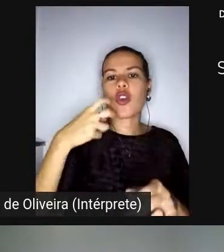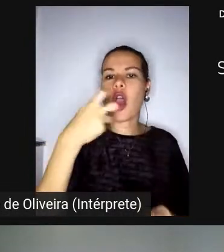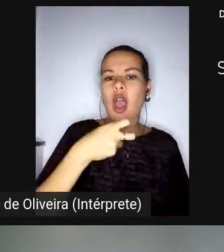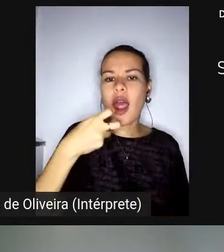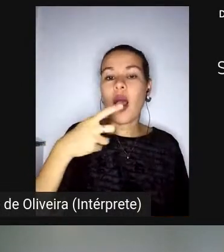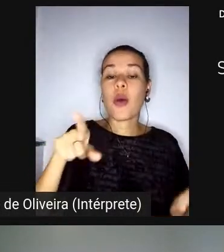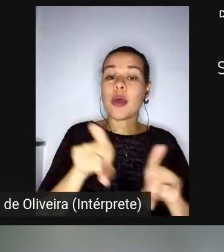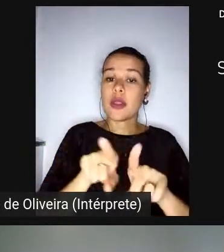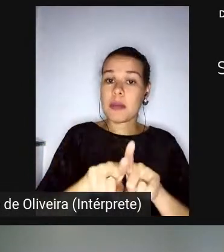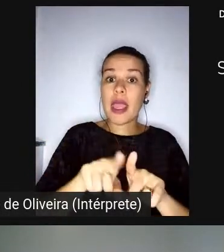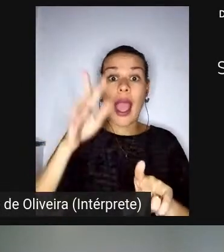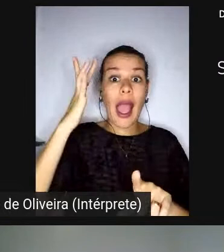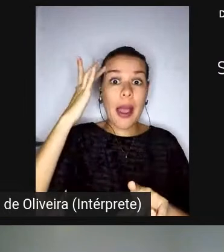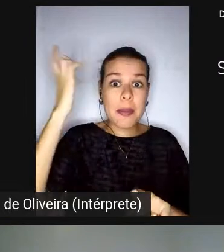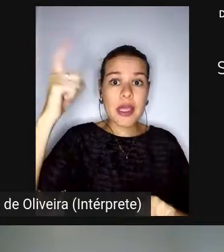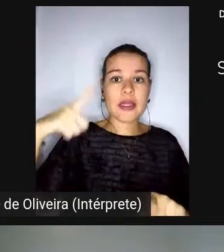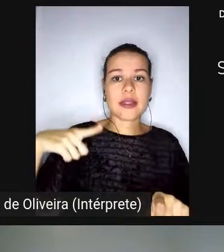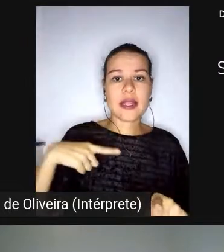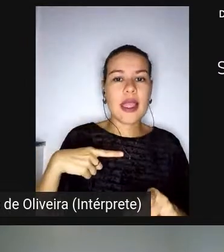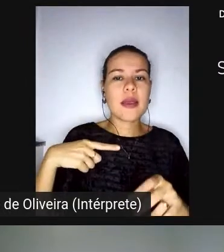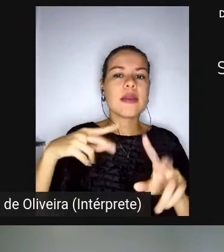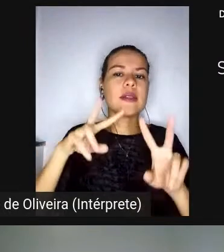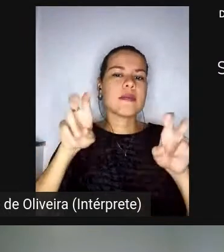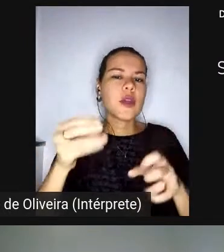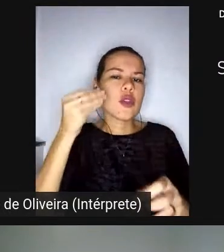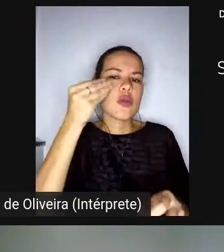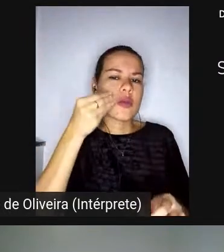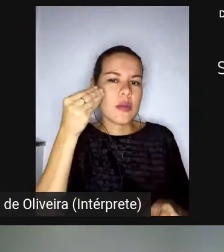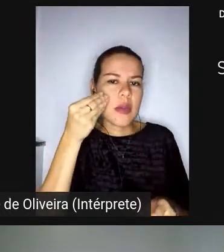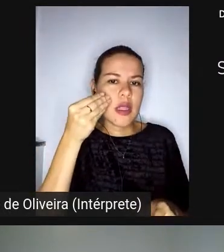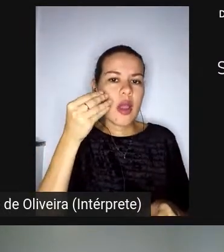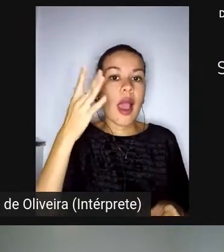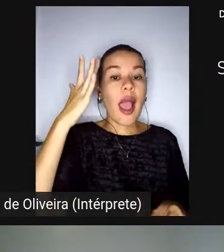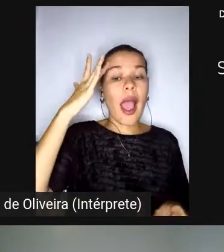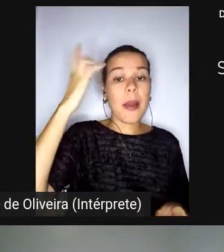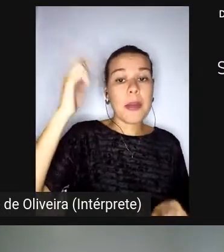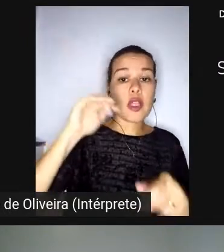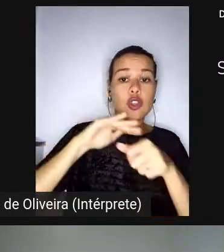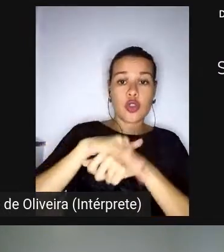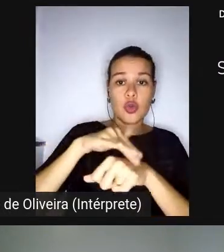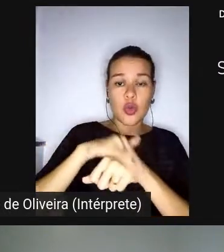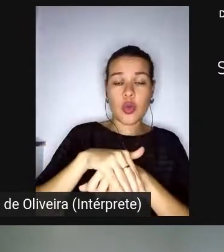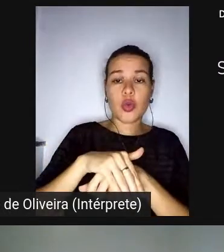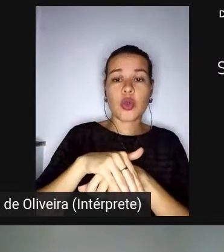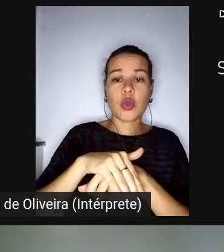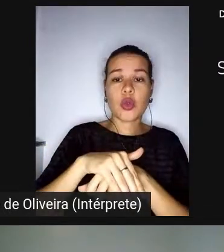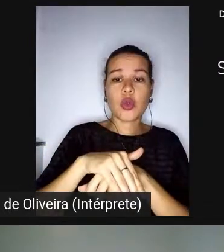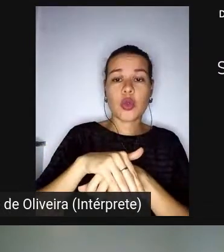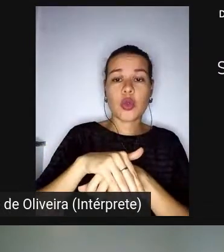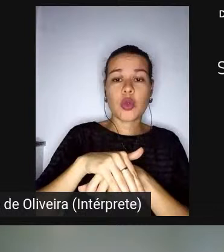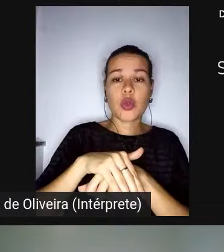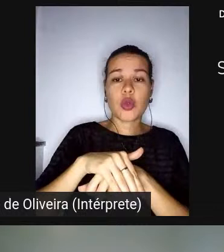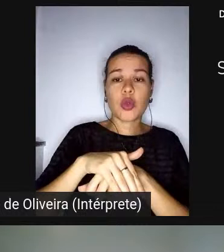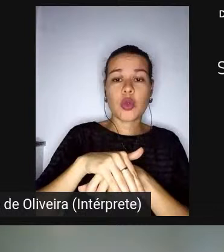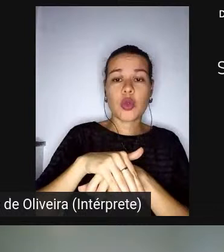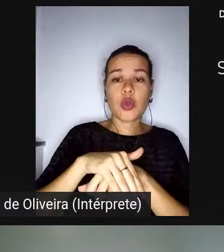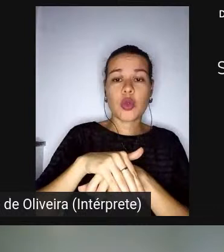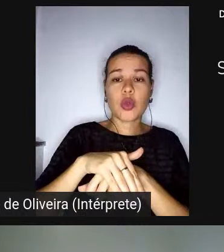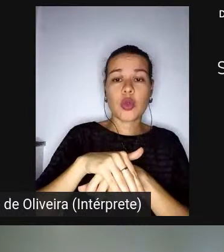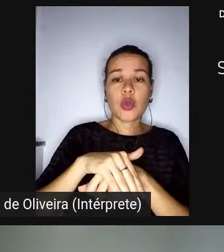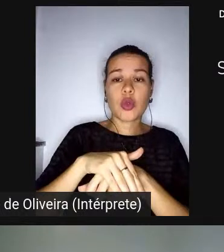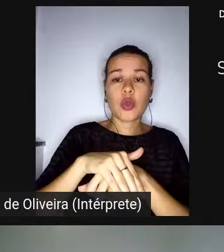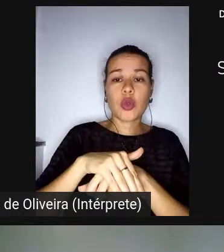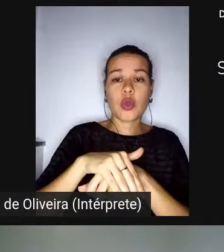e vamos finalizar amanhã à noite ou é só me engano personagem som né com a banda e um